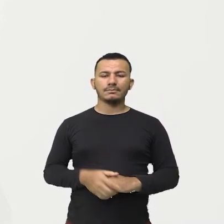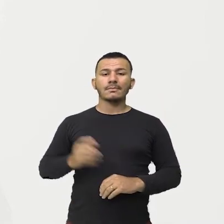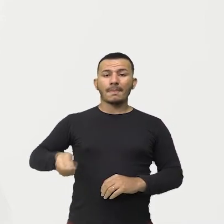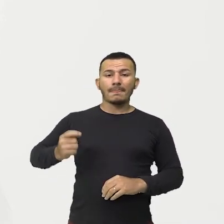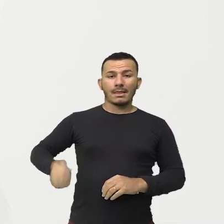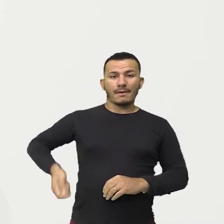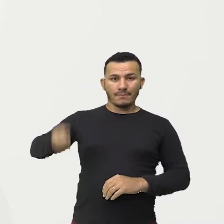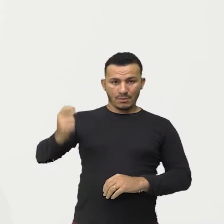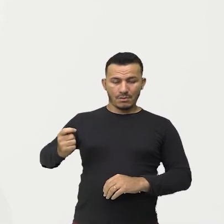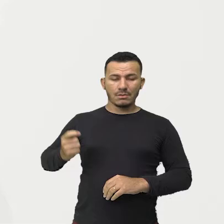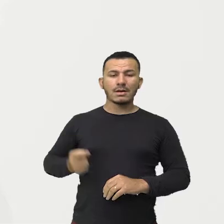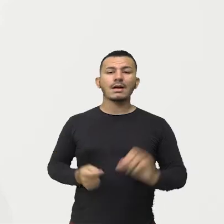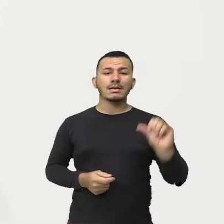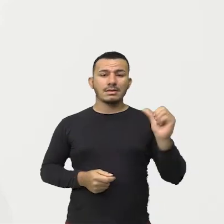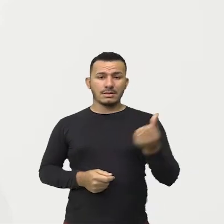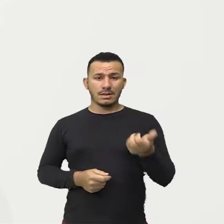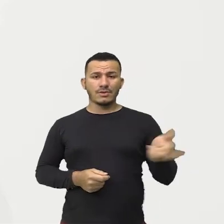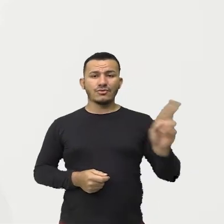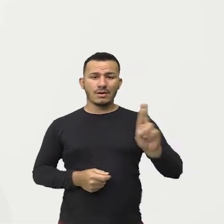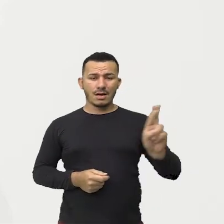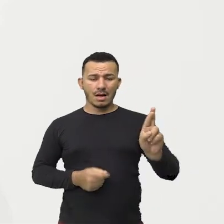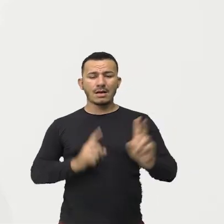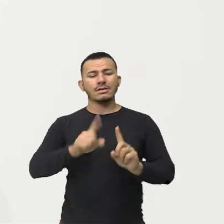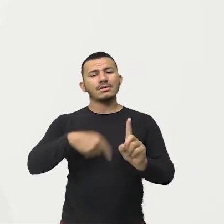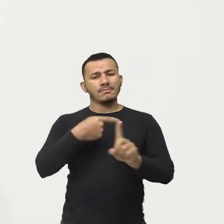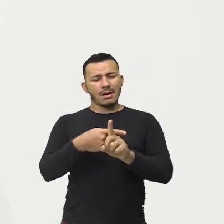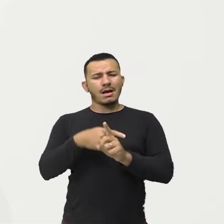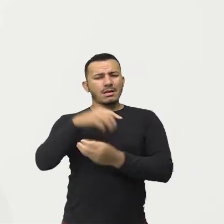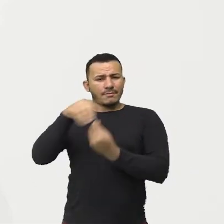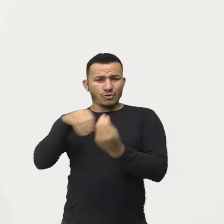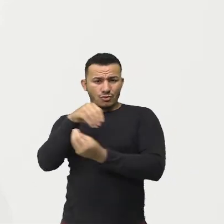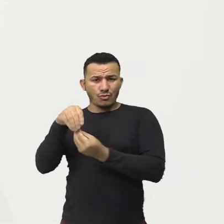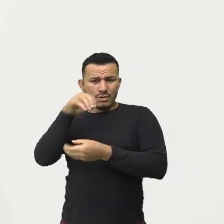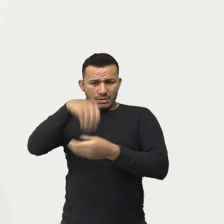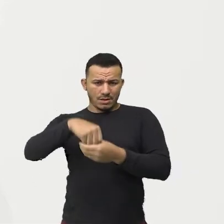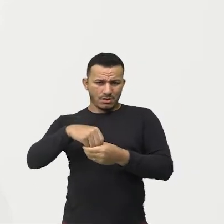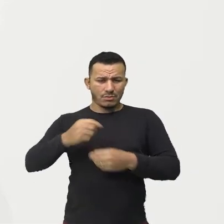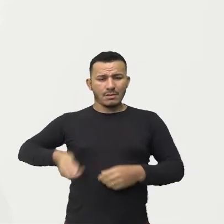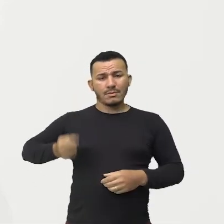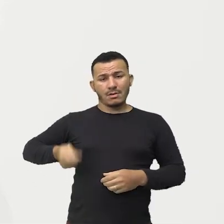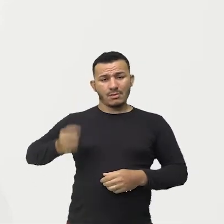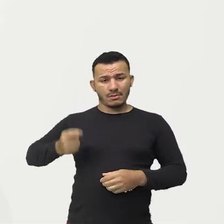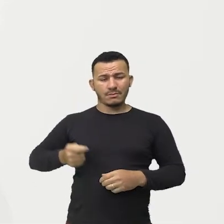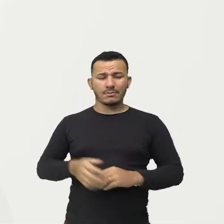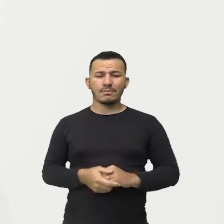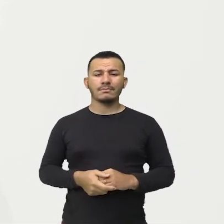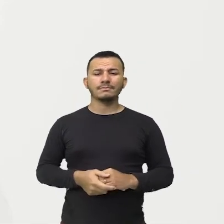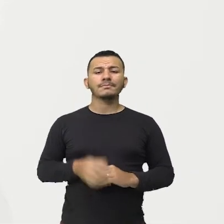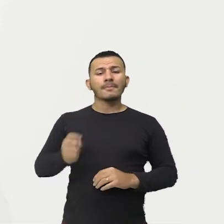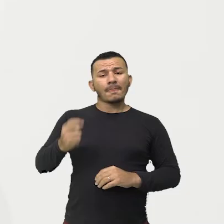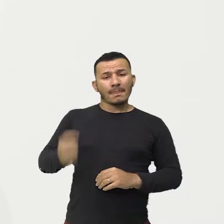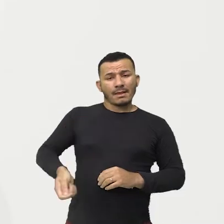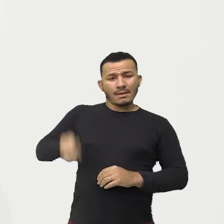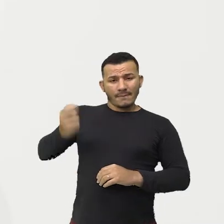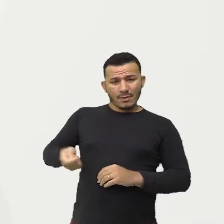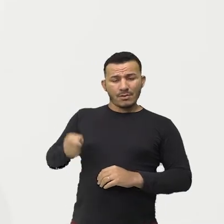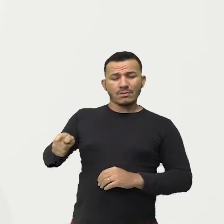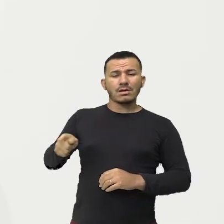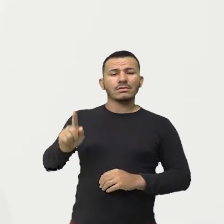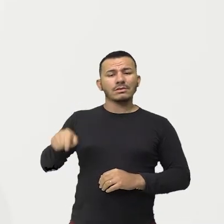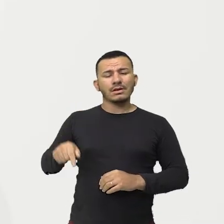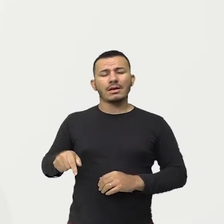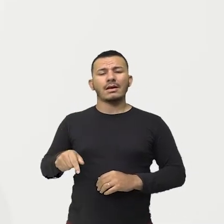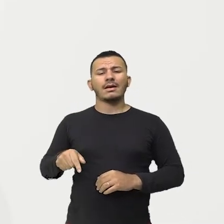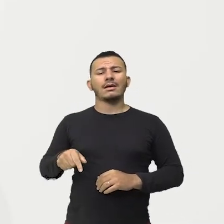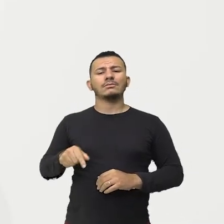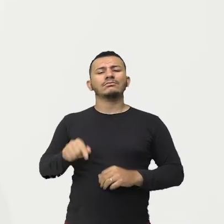A massa da tapioca custa R$ 6,00 mais o recheio, né? Então, vamos lá. A tapioca custa, então, a